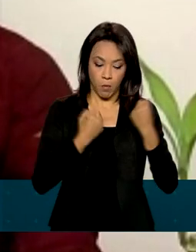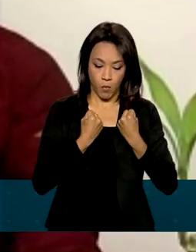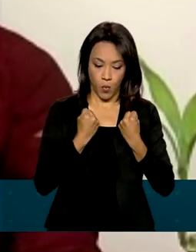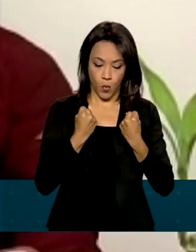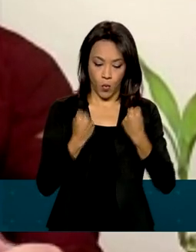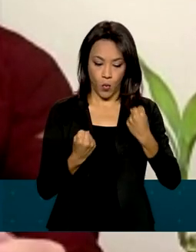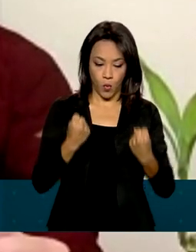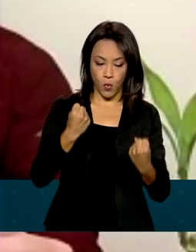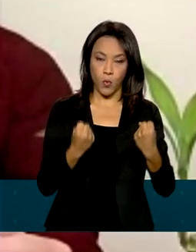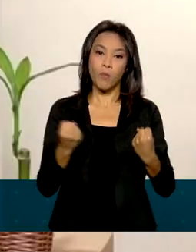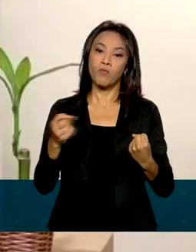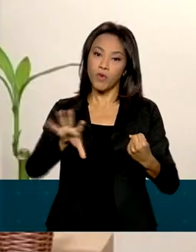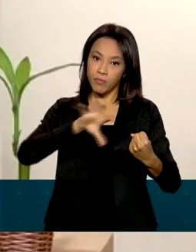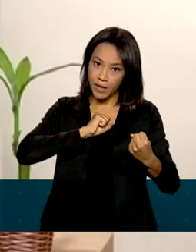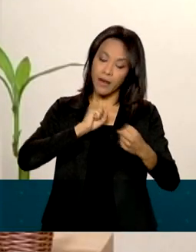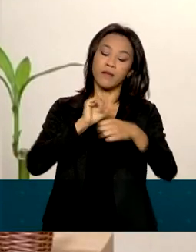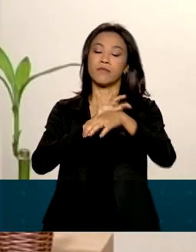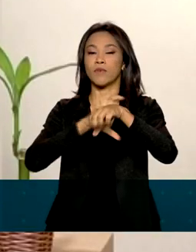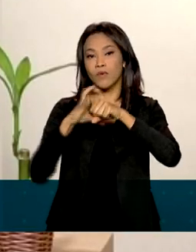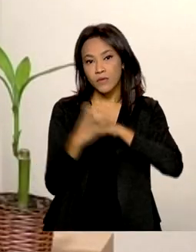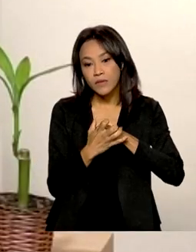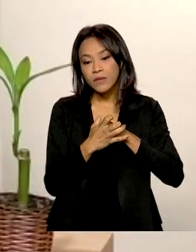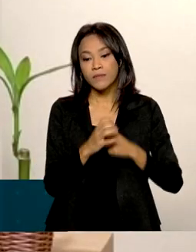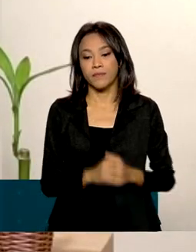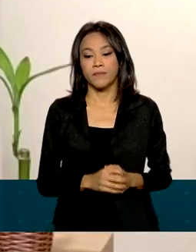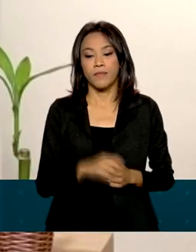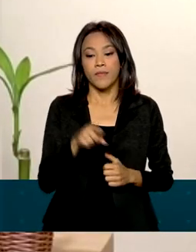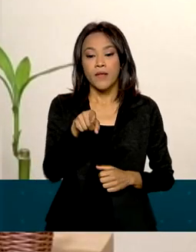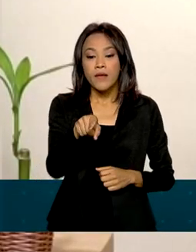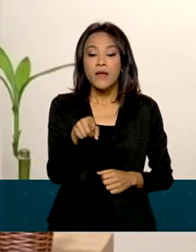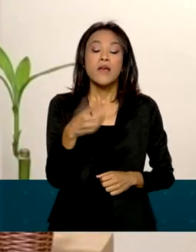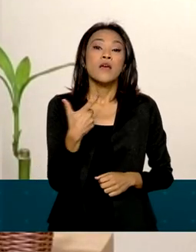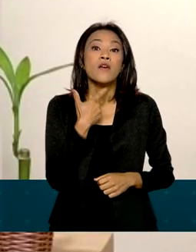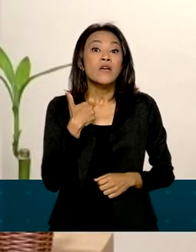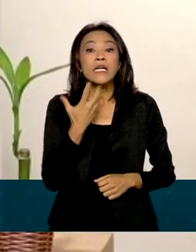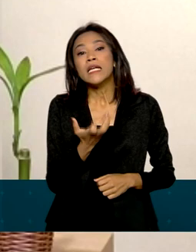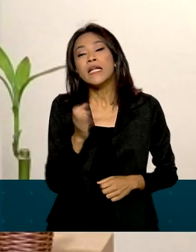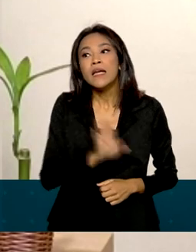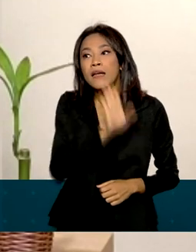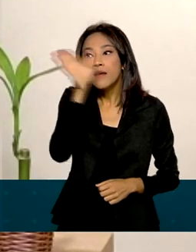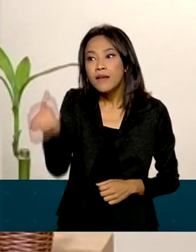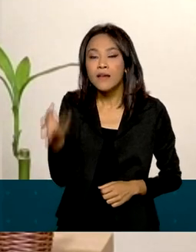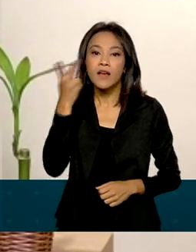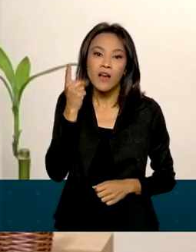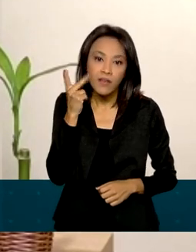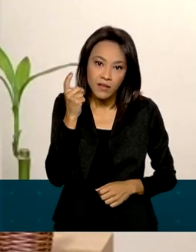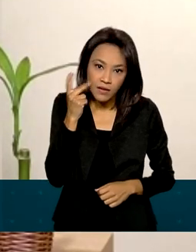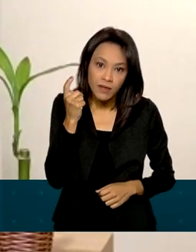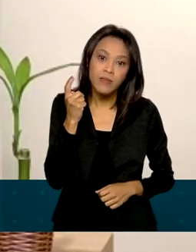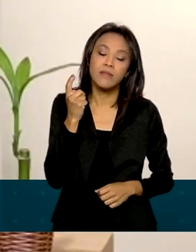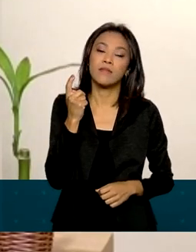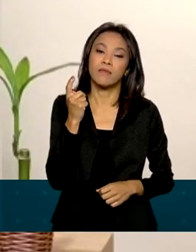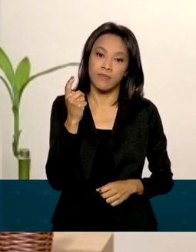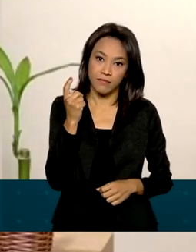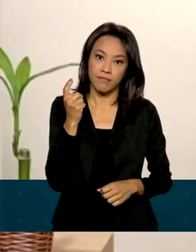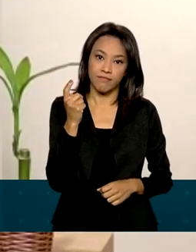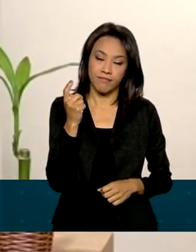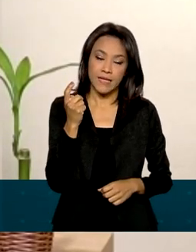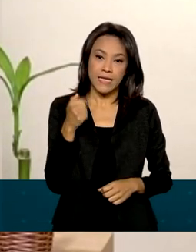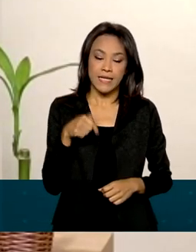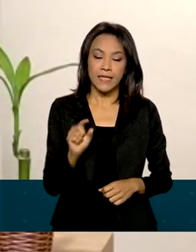com Covid-19. Tive que ir para Fortaleza e esperar mais um dia.